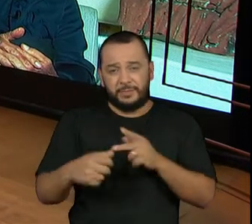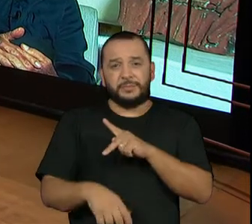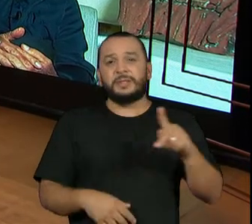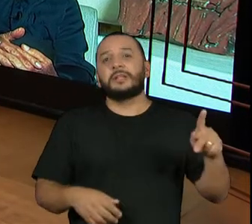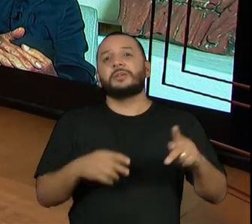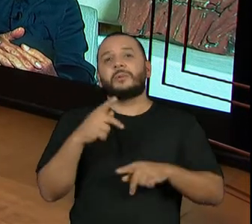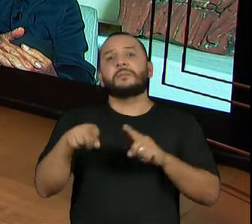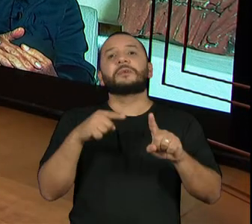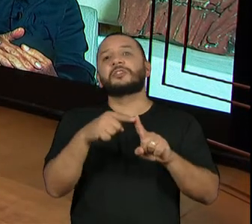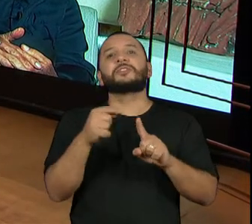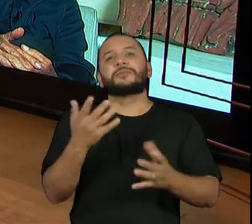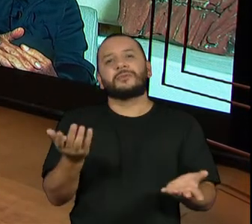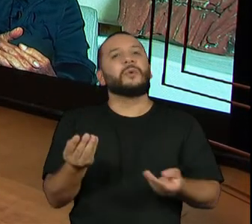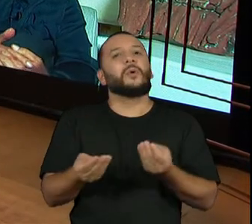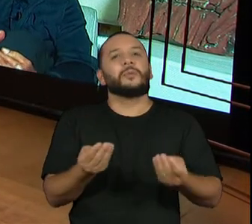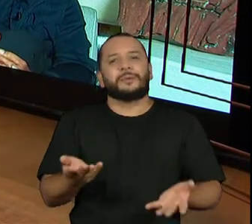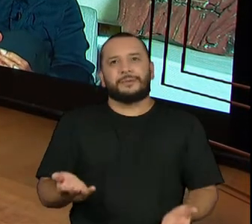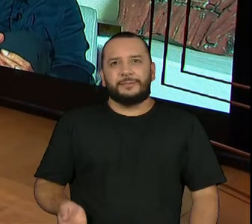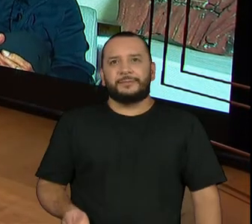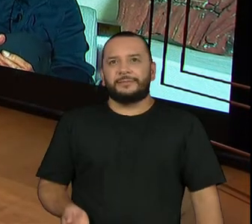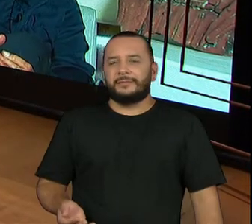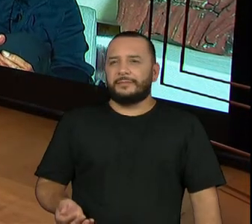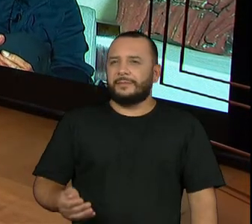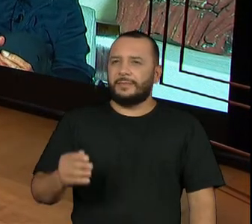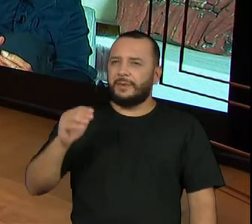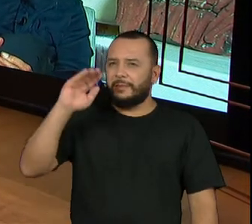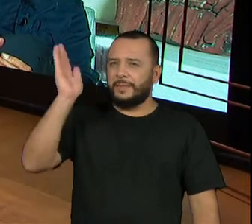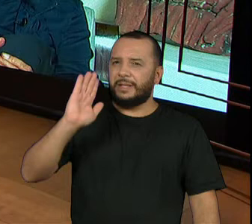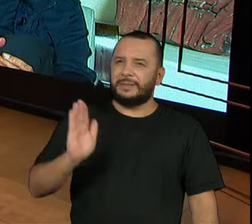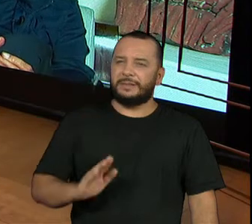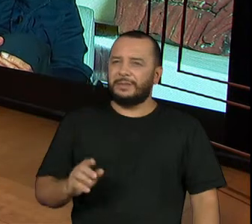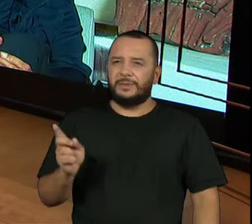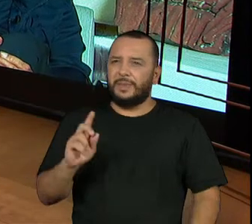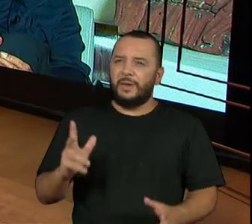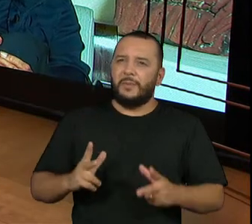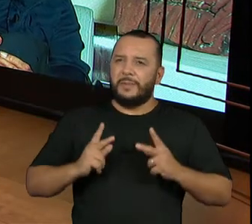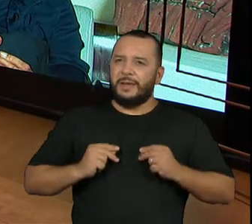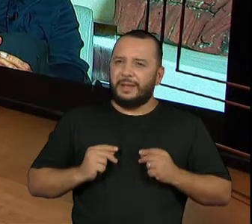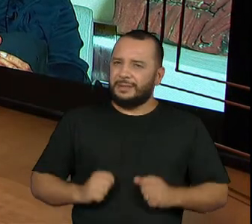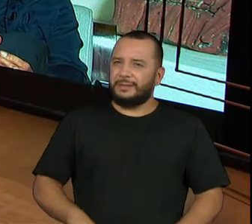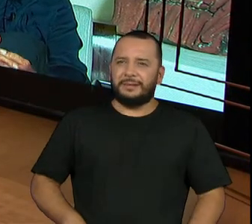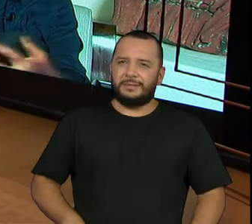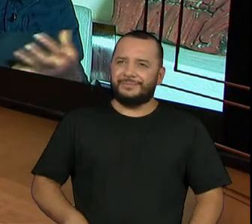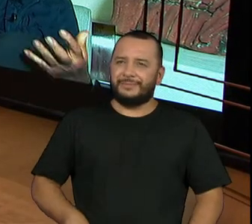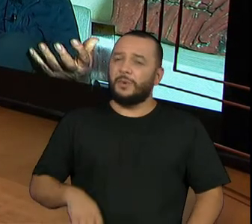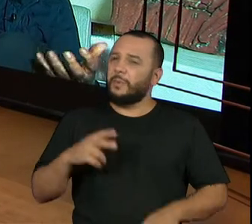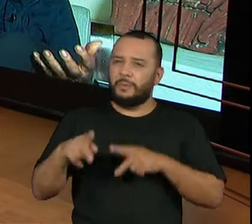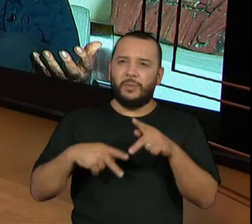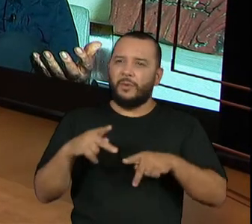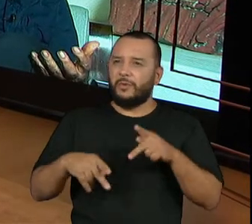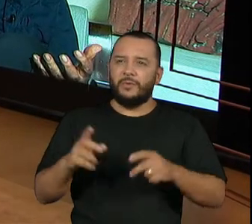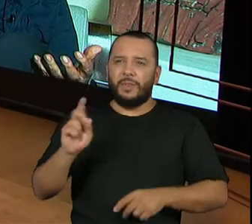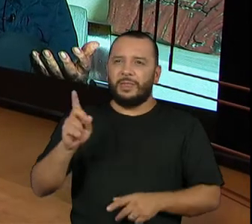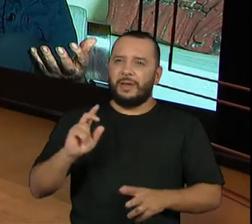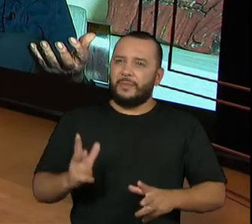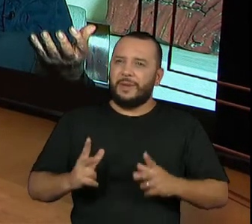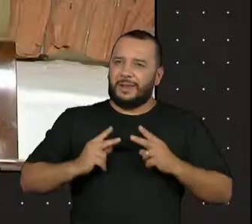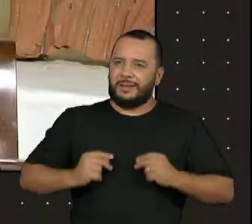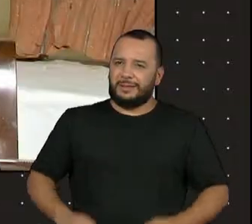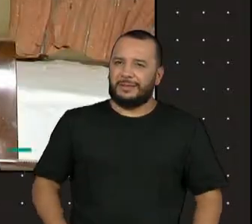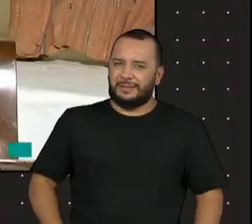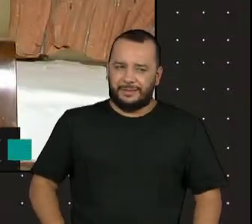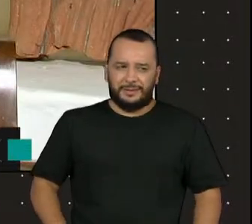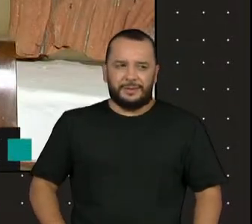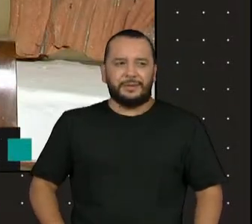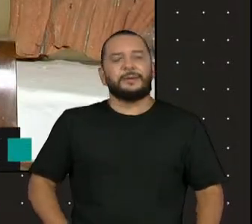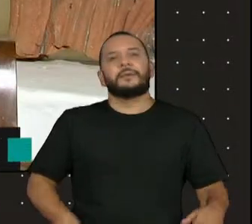O Brasil não merece, com o povo que tem, com a criatividade que tem, um